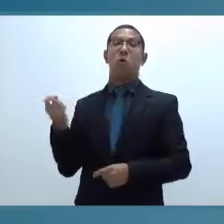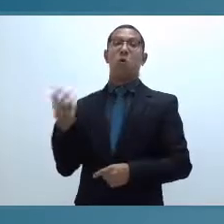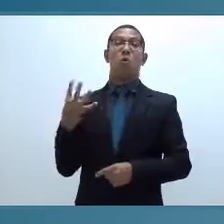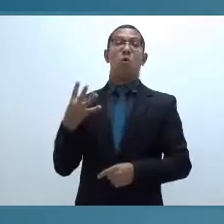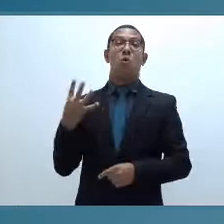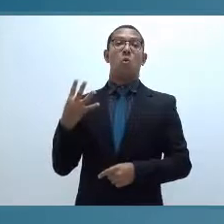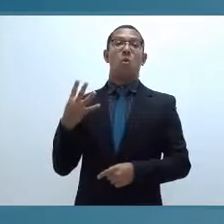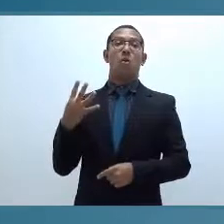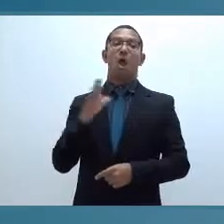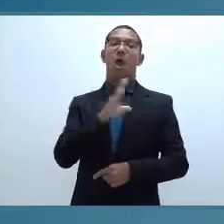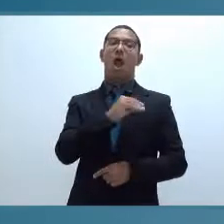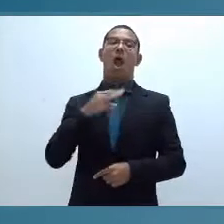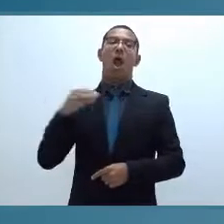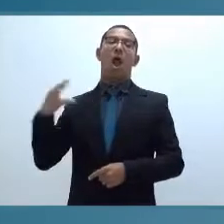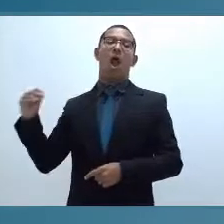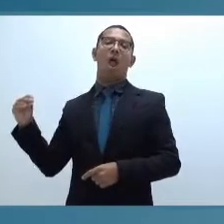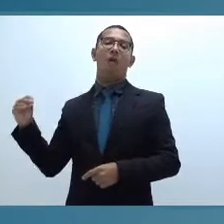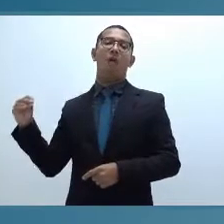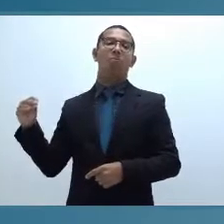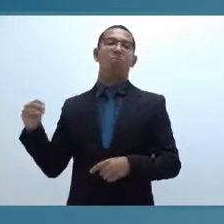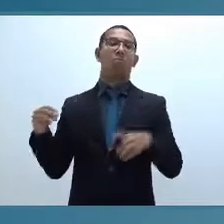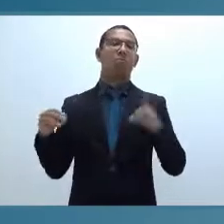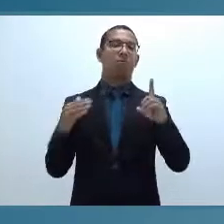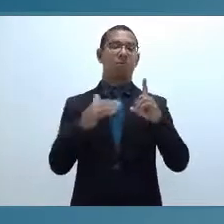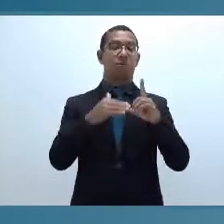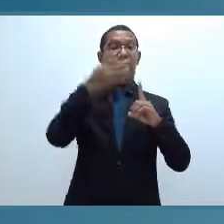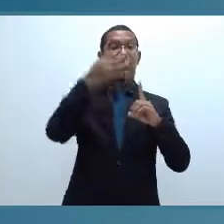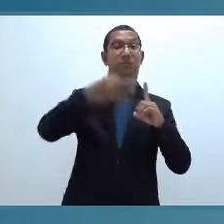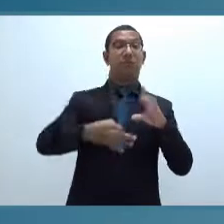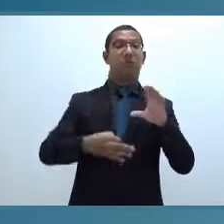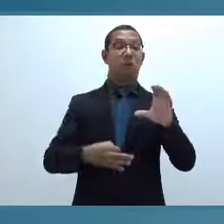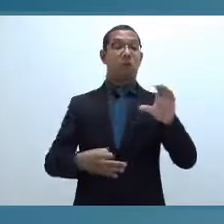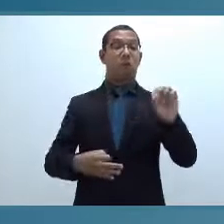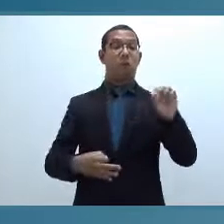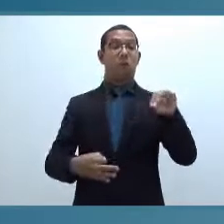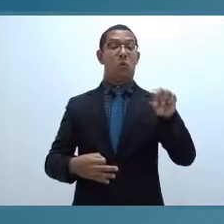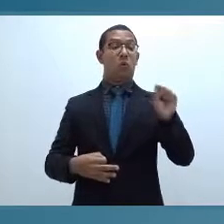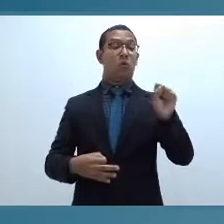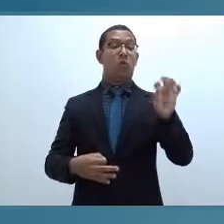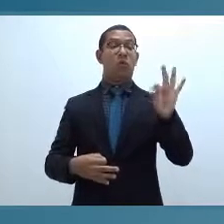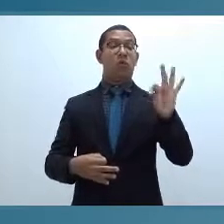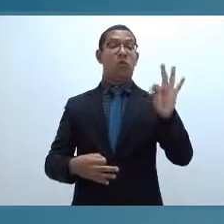adiada a pedido do excelentíssimo senhor desembargador Constantino Augusto Guerreiro,